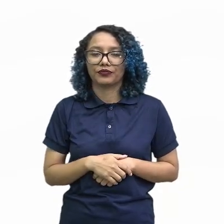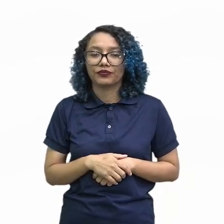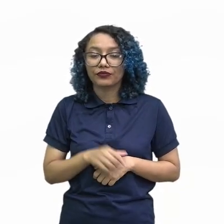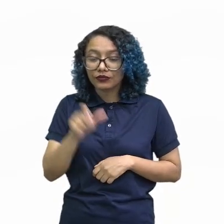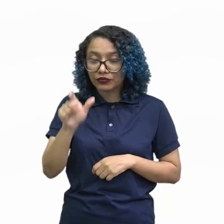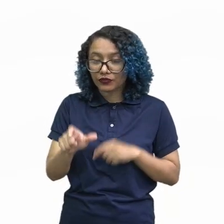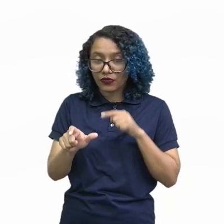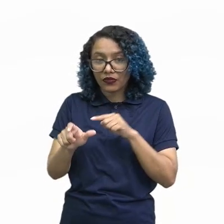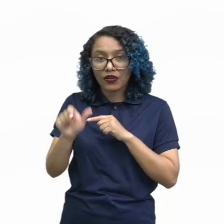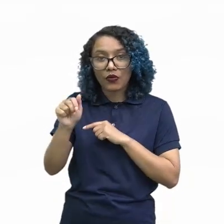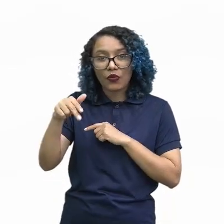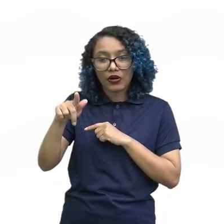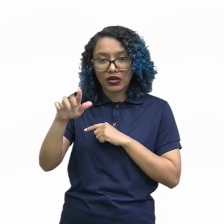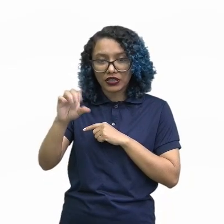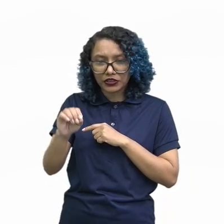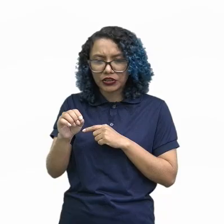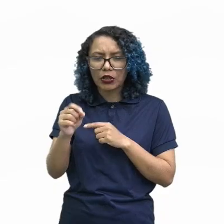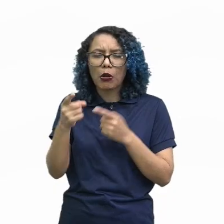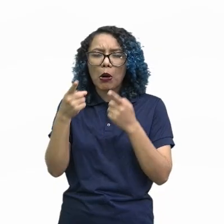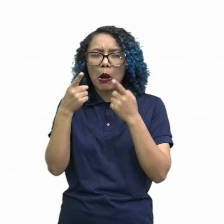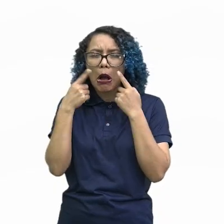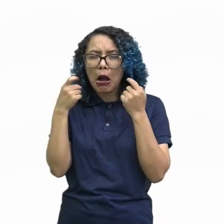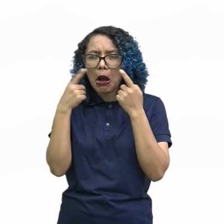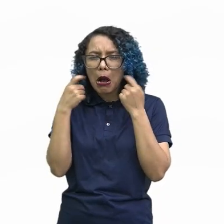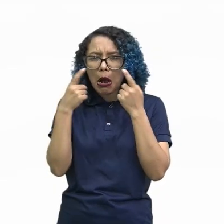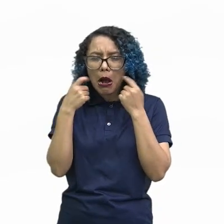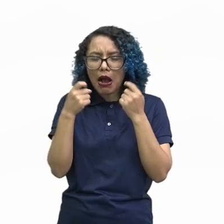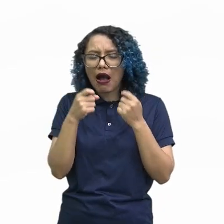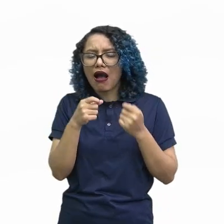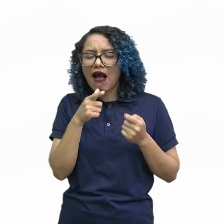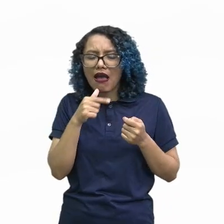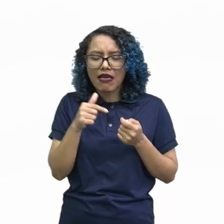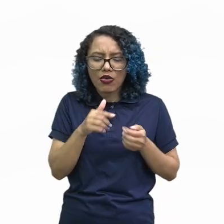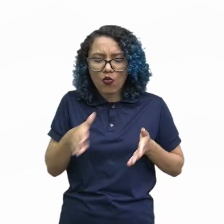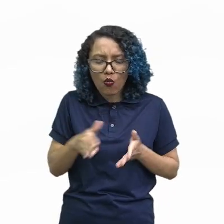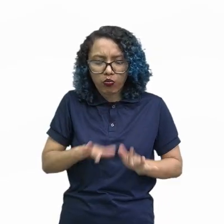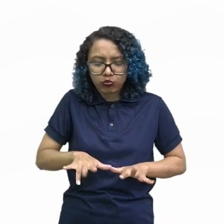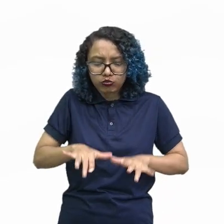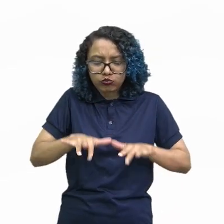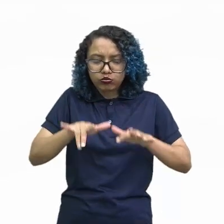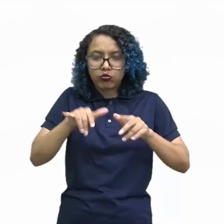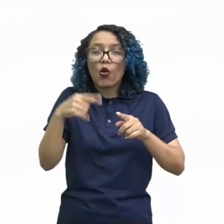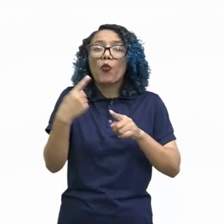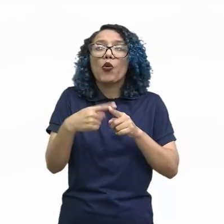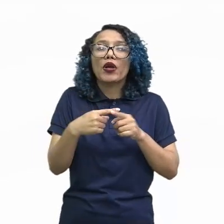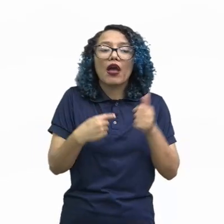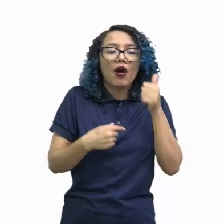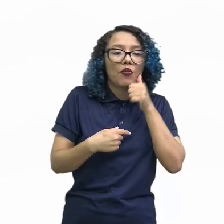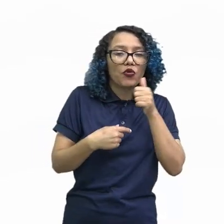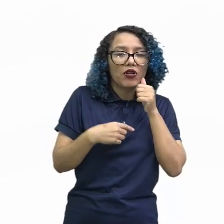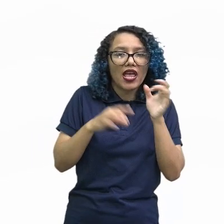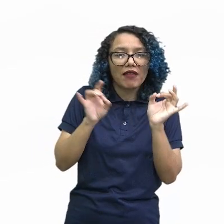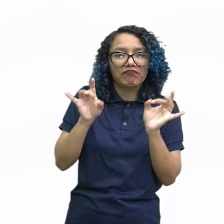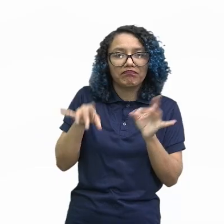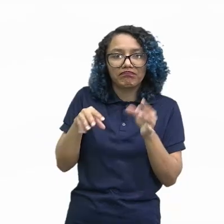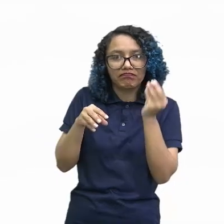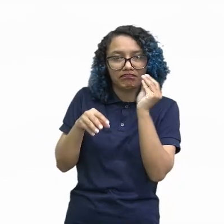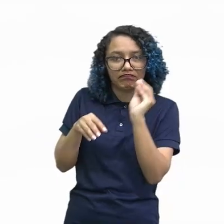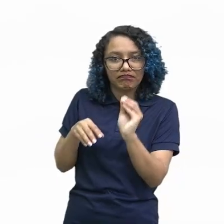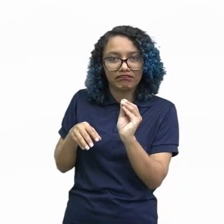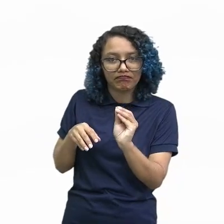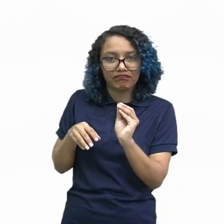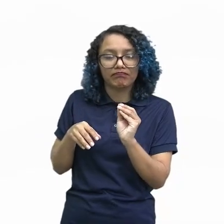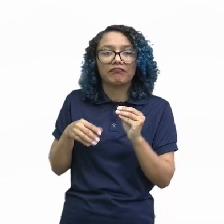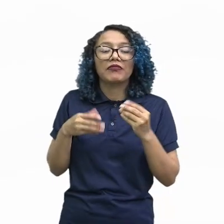Ângelo chorou rios de lágrimas quando Ana o deixou. Pobre Ângelo. Percebam que o